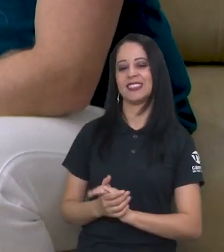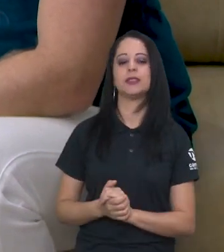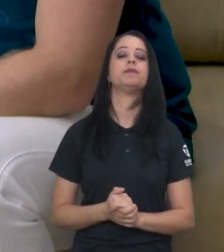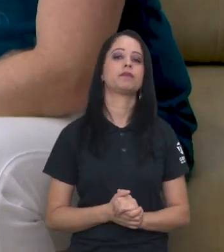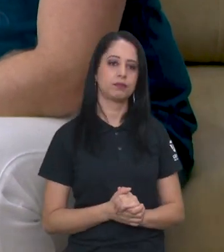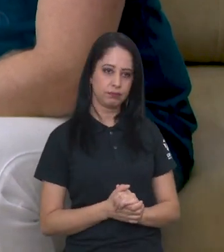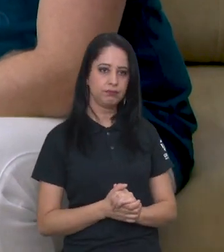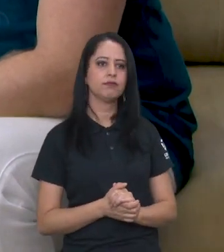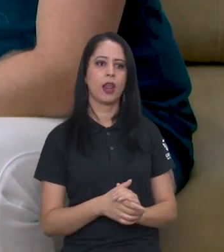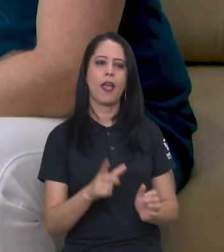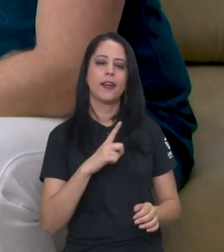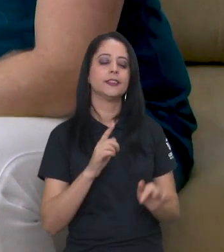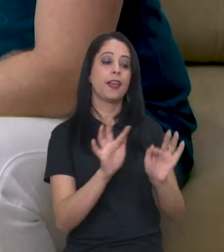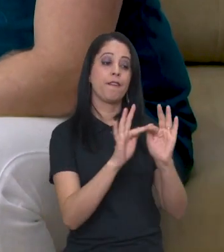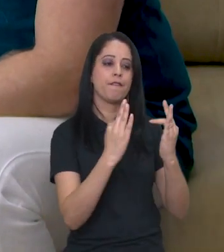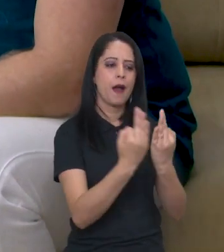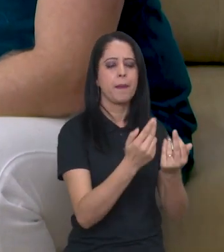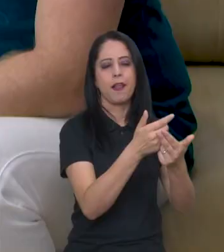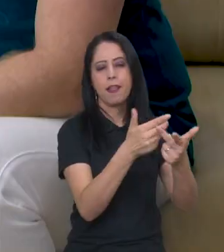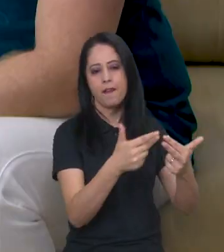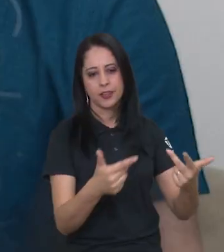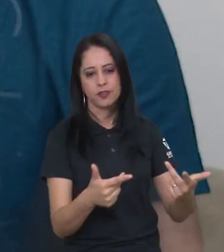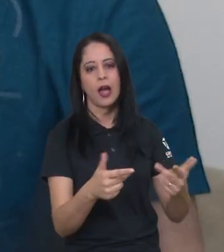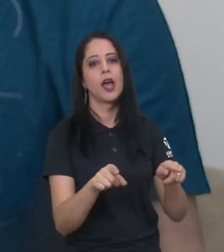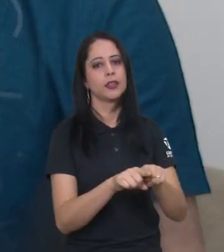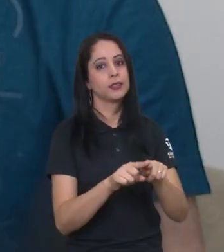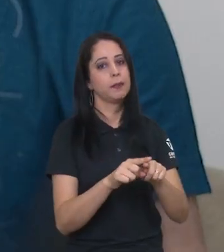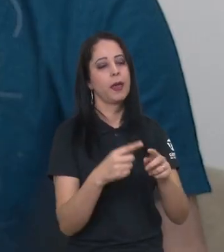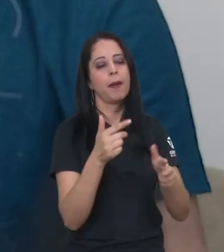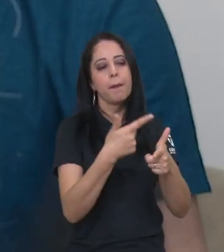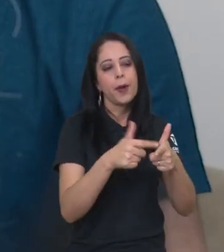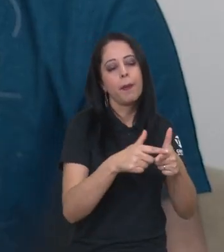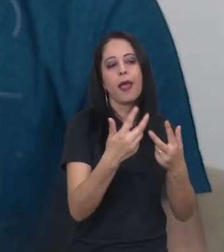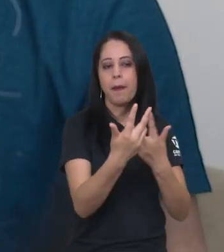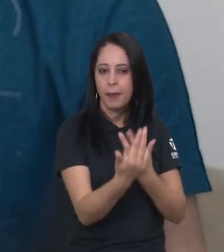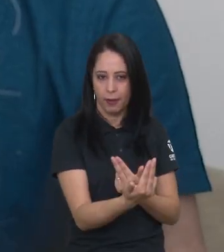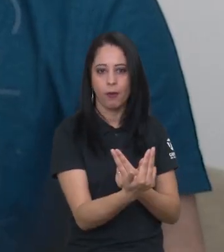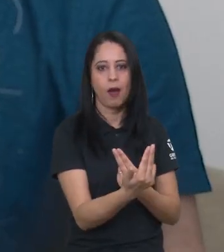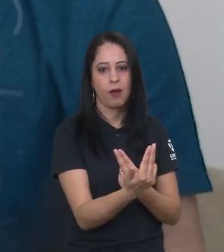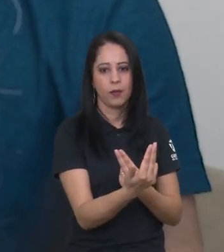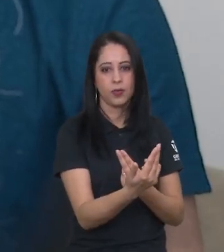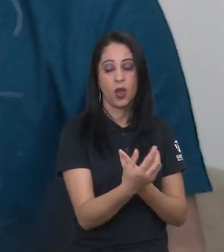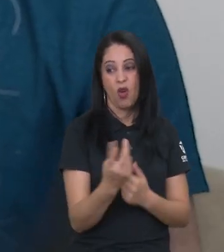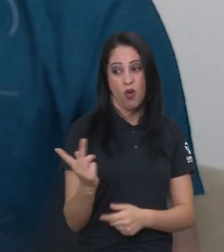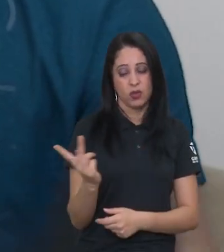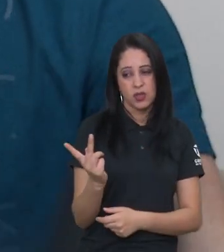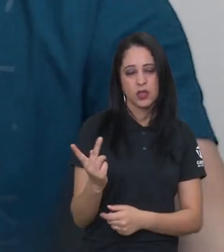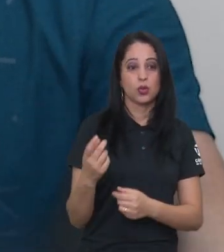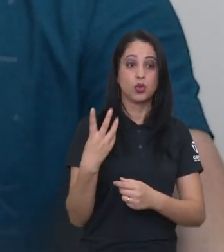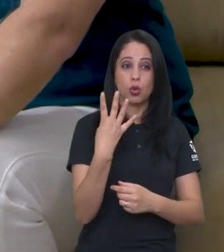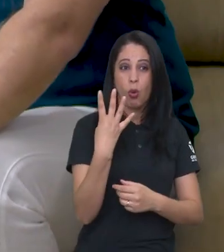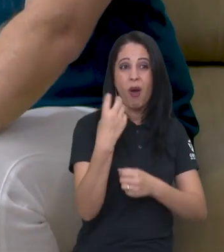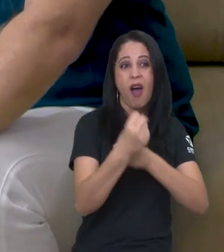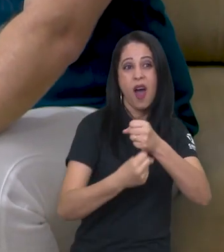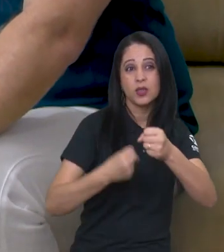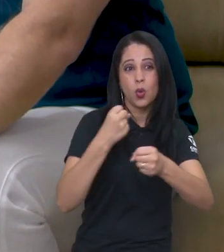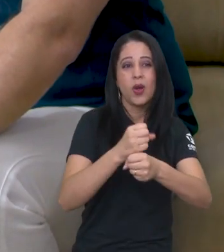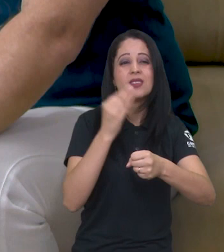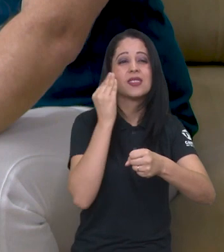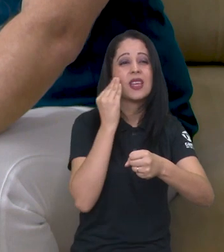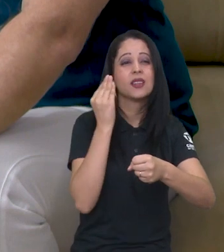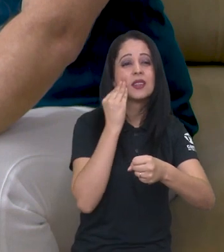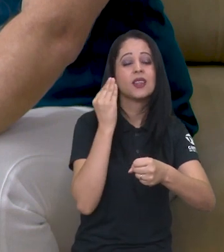processo, mulheres tentando engravidar, passando por esse processo do tratamento. No caso de vocês, foram 4 anos de tentativa. E qual o conselho que você